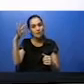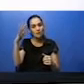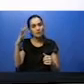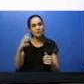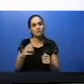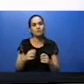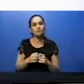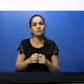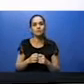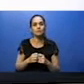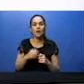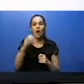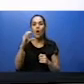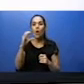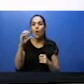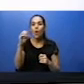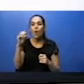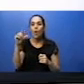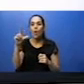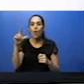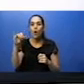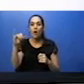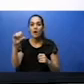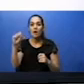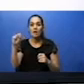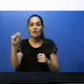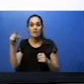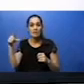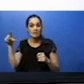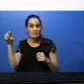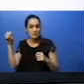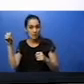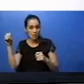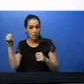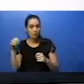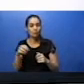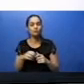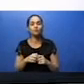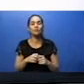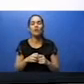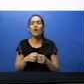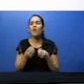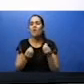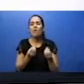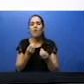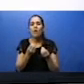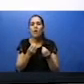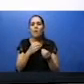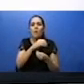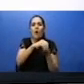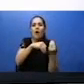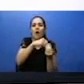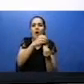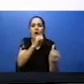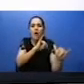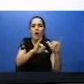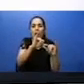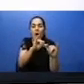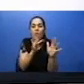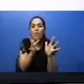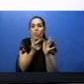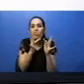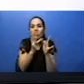dos fatores que influenciam a velocidade com que uma reação química ocorre é o contato entre os